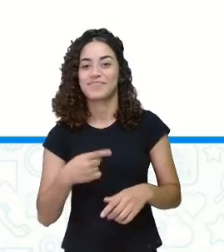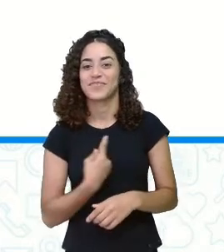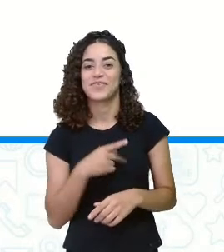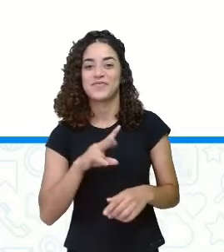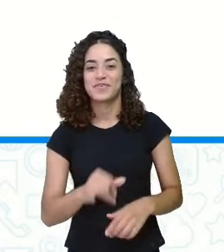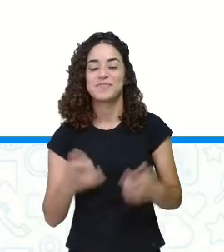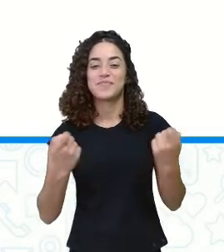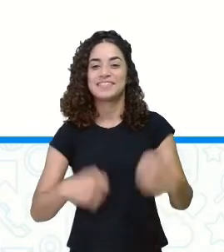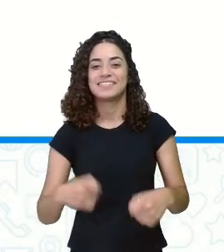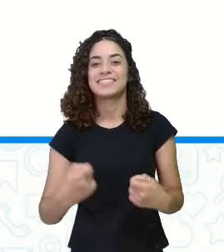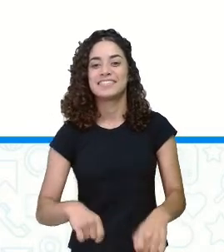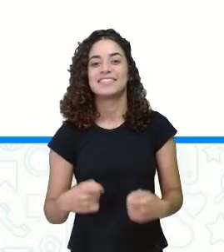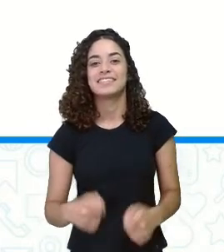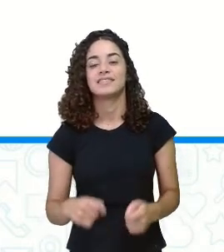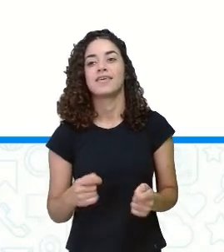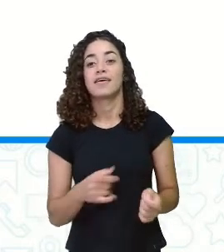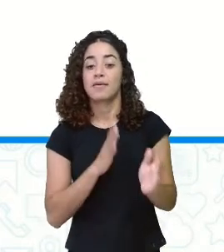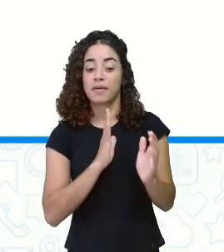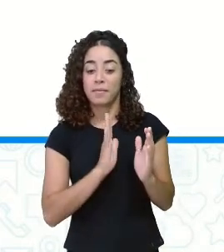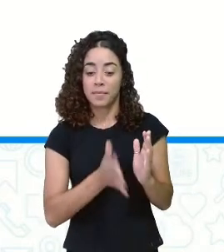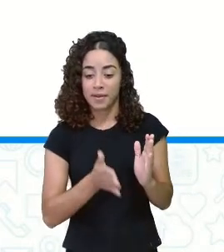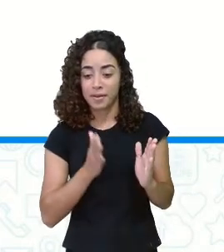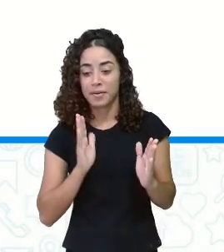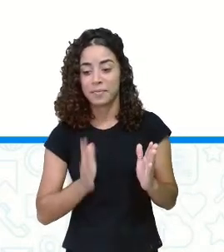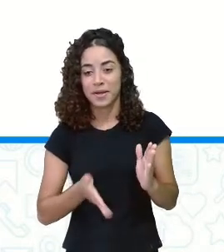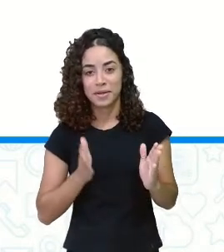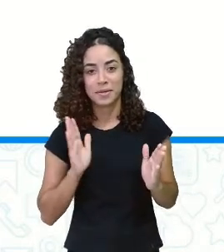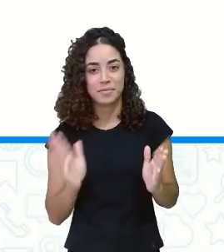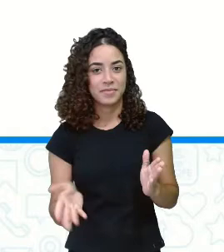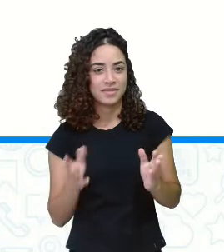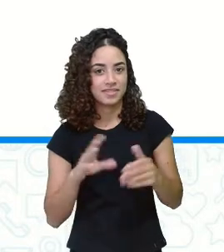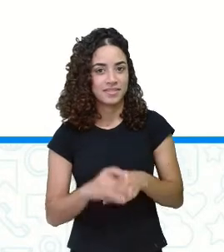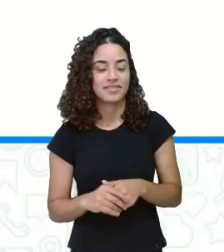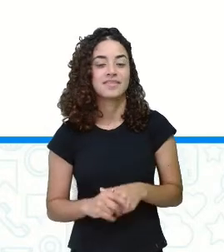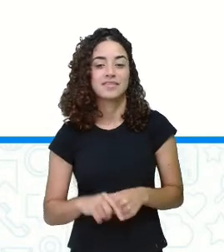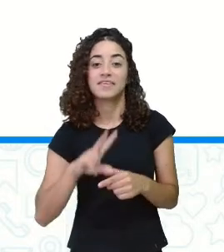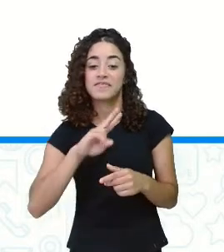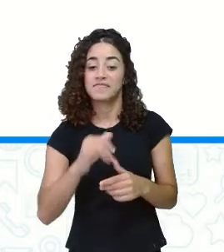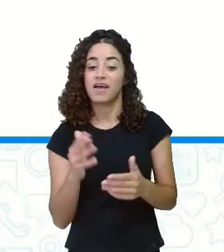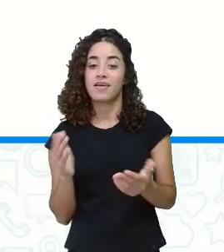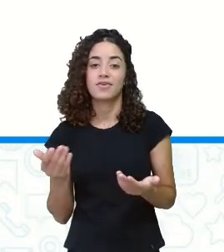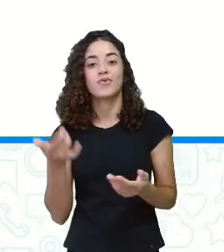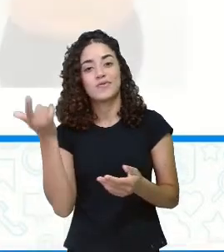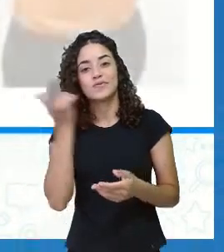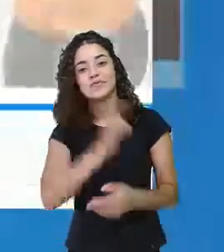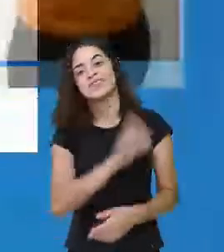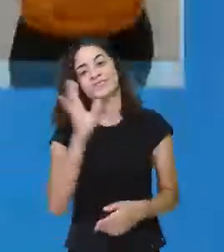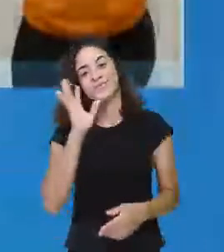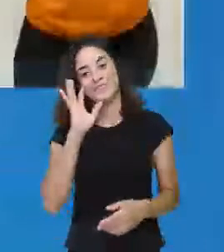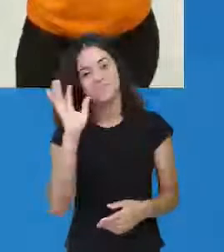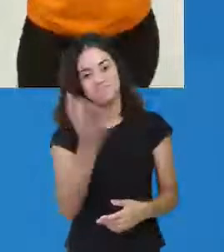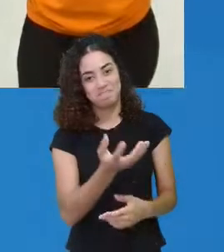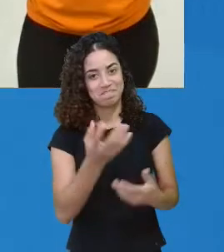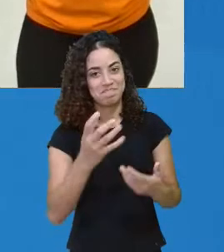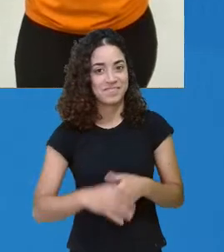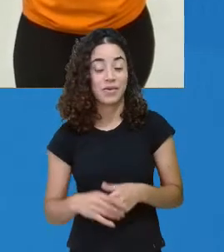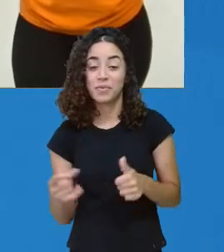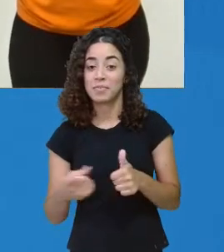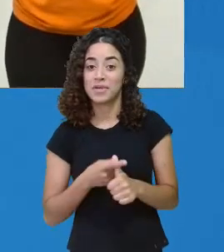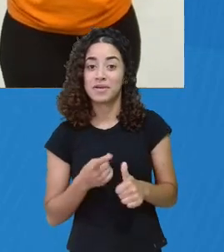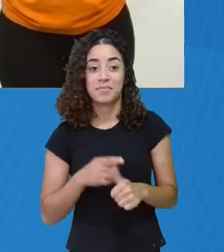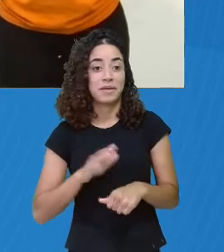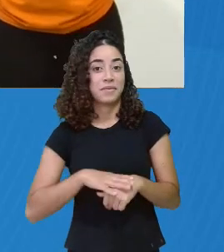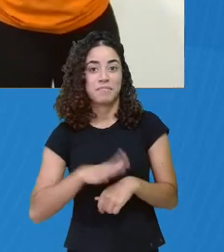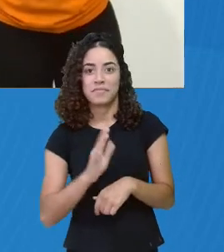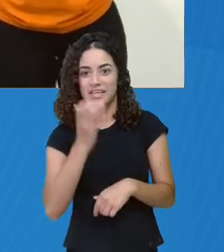precisar resolver parte por parte e assim a gente chega ao resultado de cada saquinho. O primeiro é o mais fácil